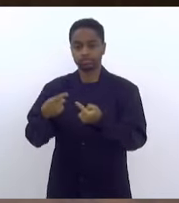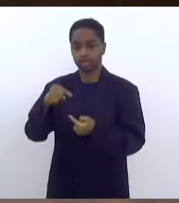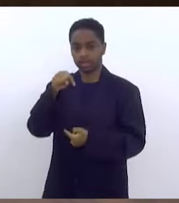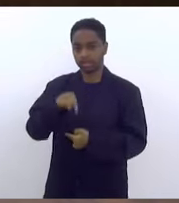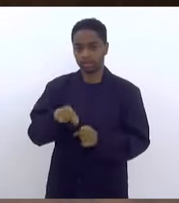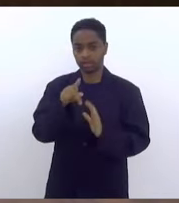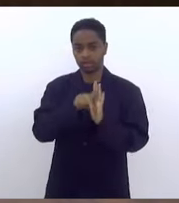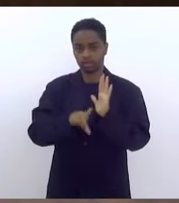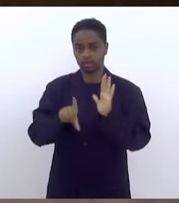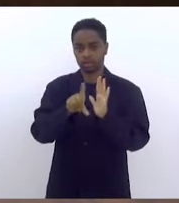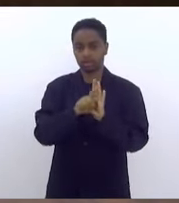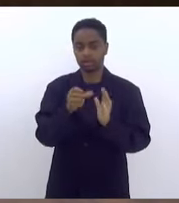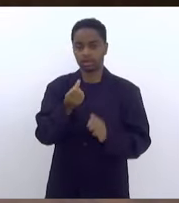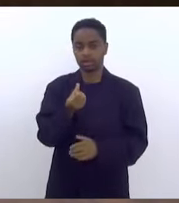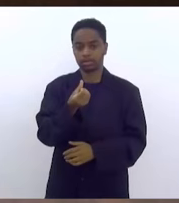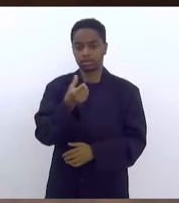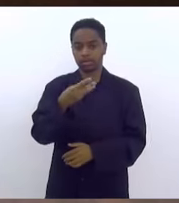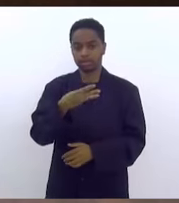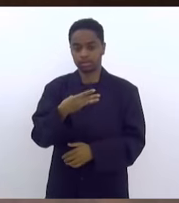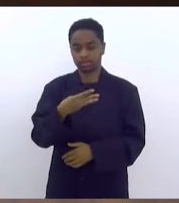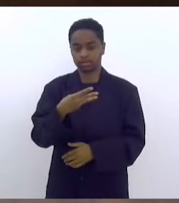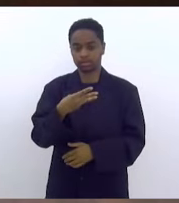de lei